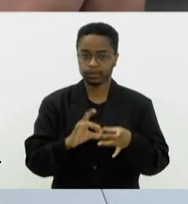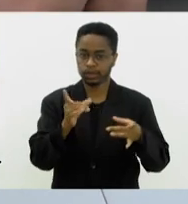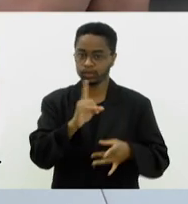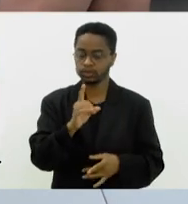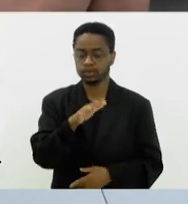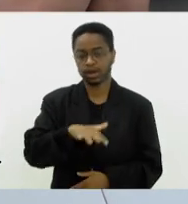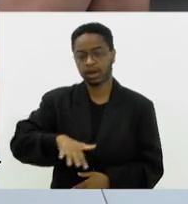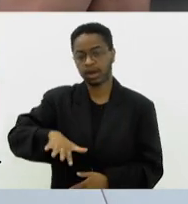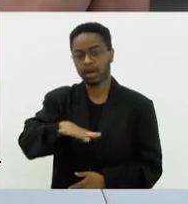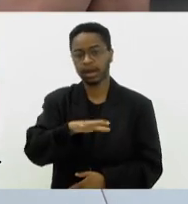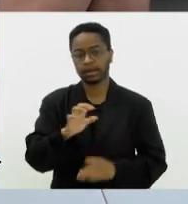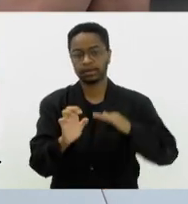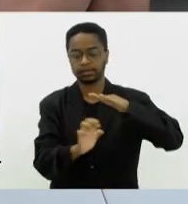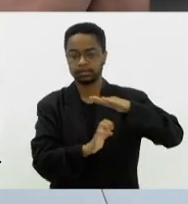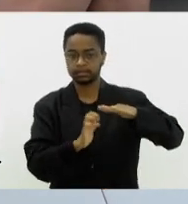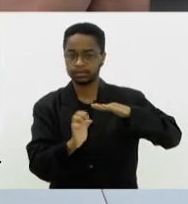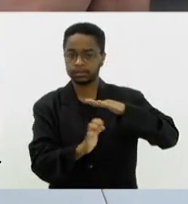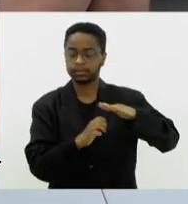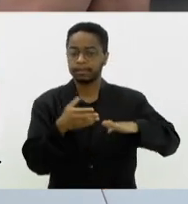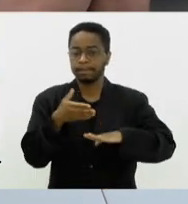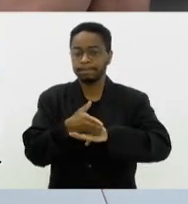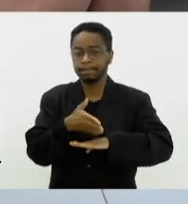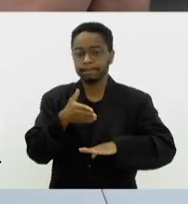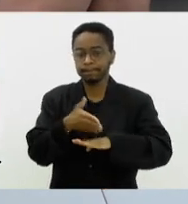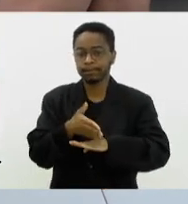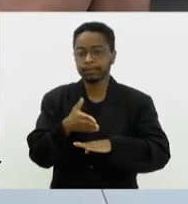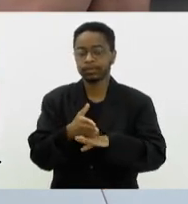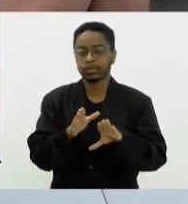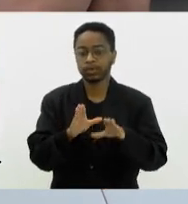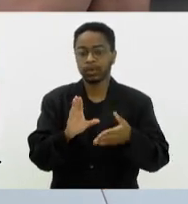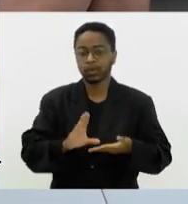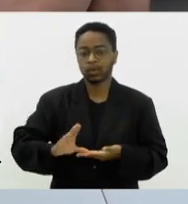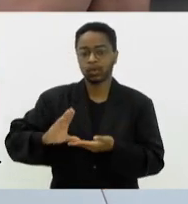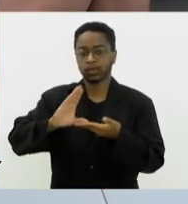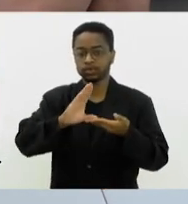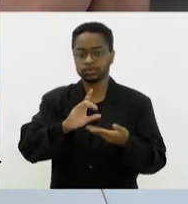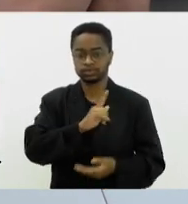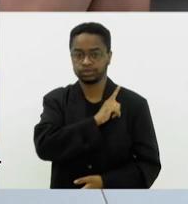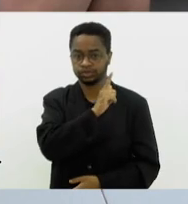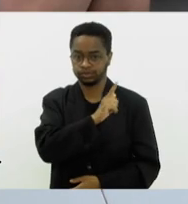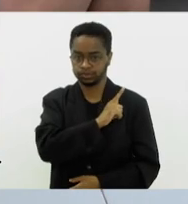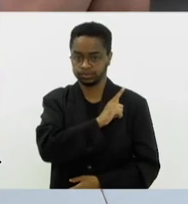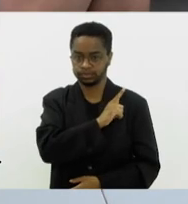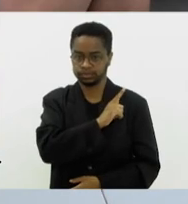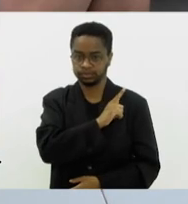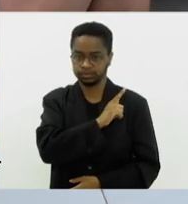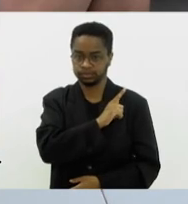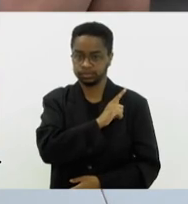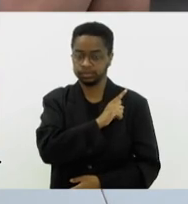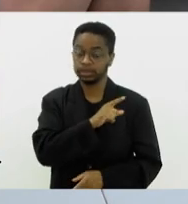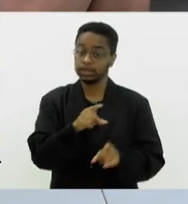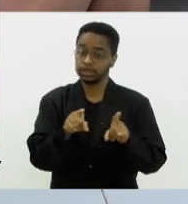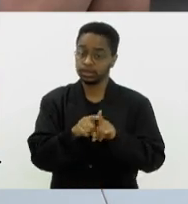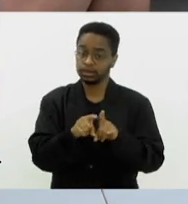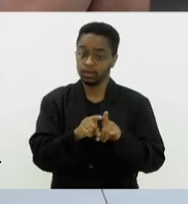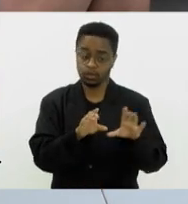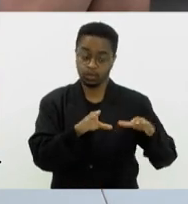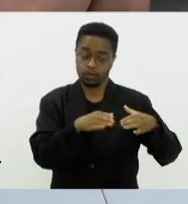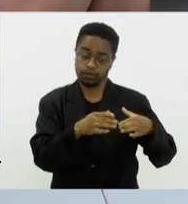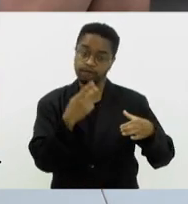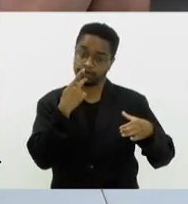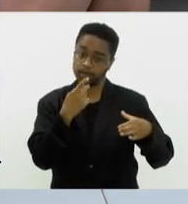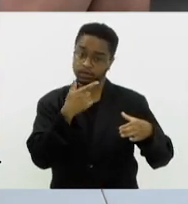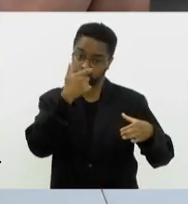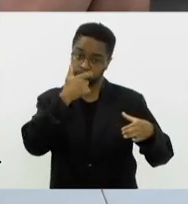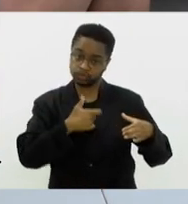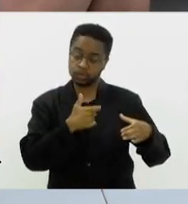setores empresariais participassem do conselho gestor. E os pseudo-socialistas, no qual eu me